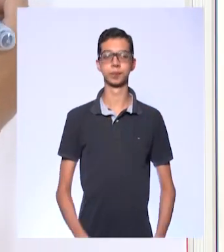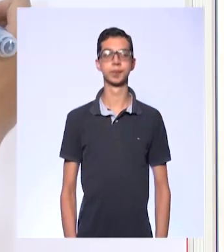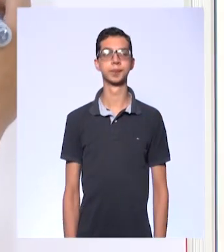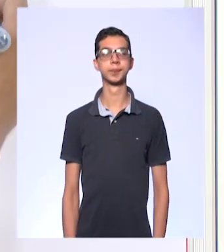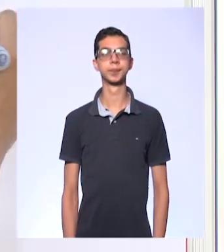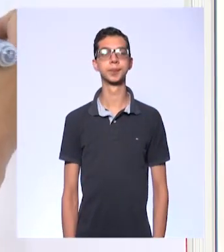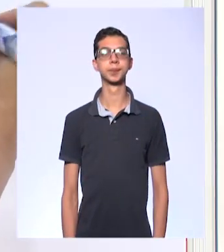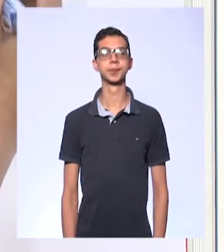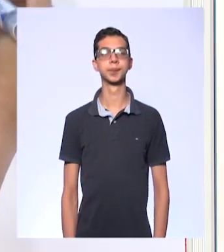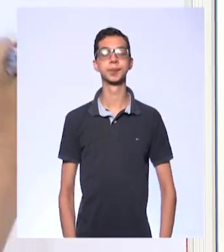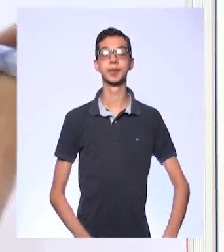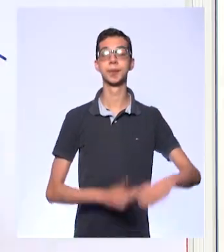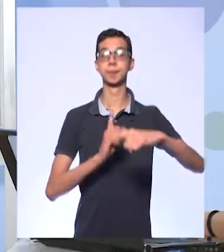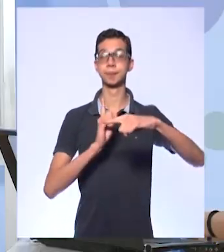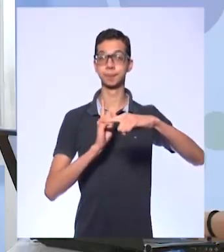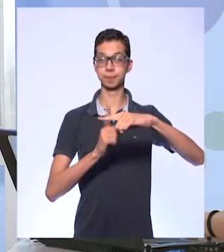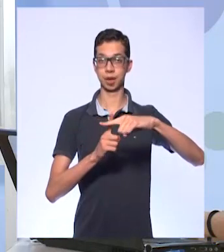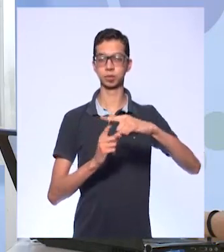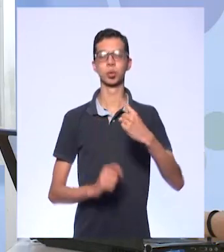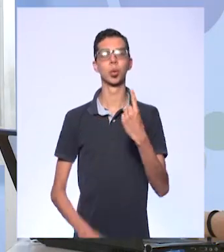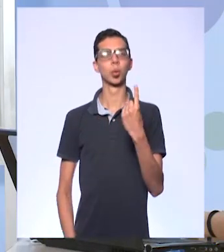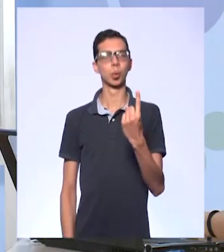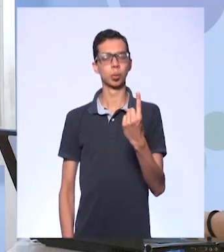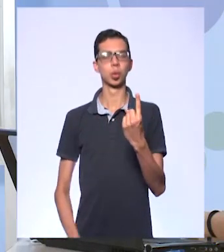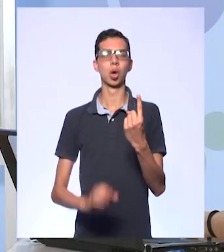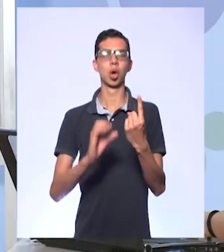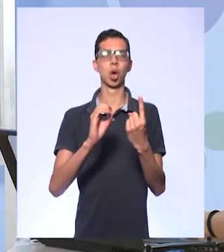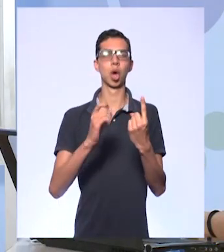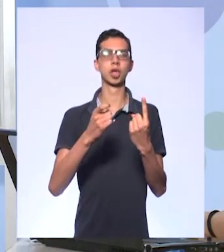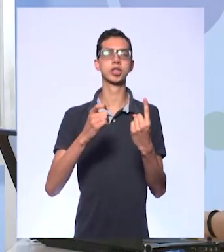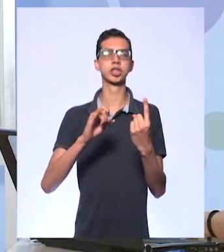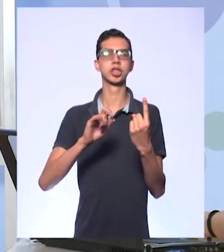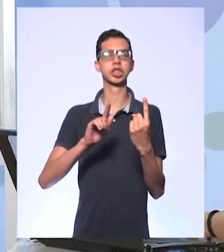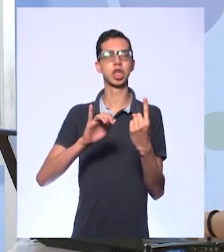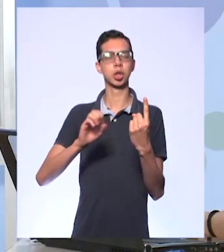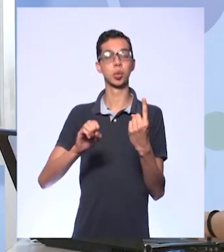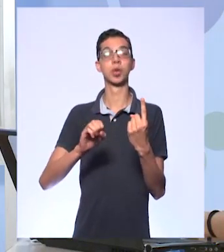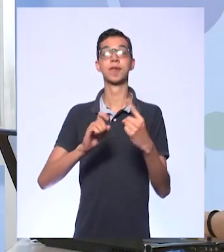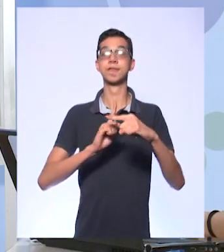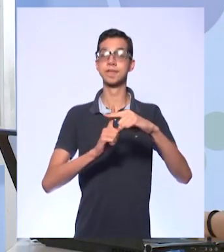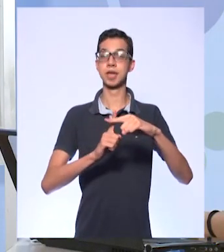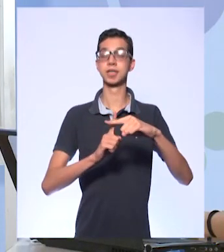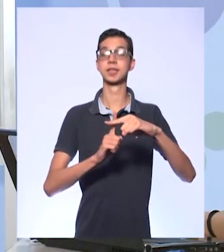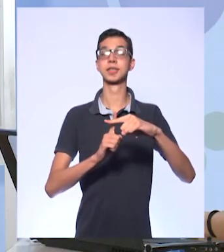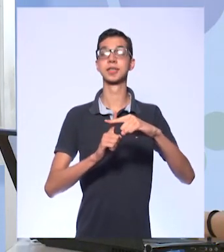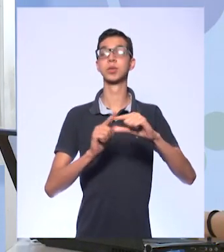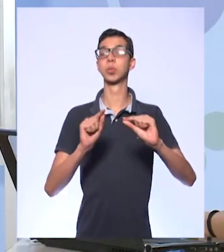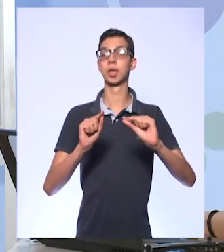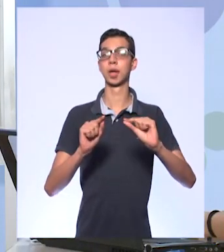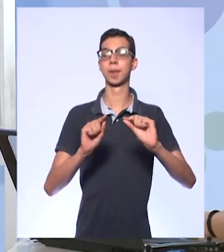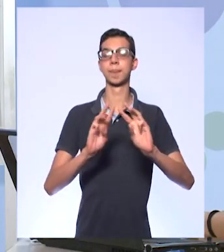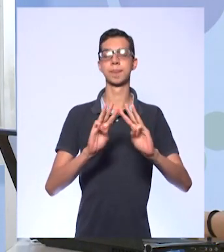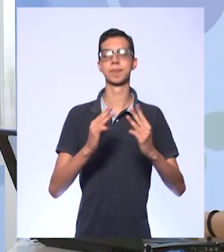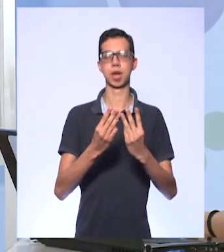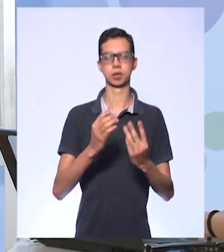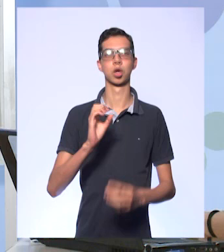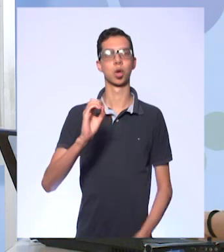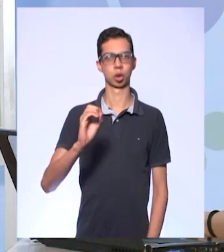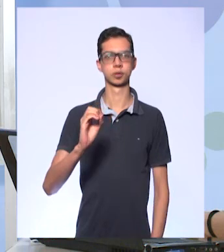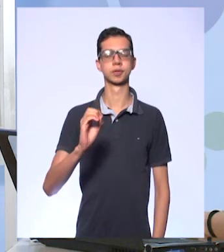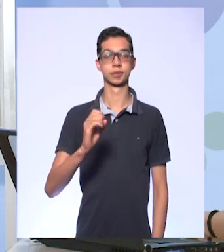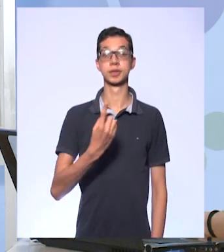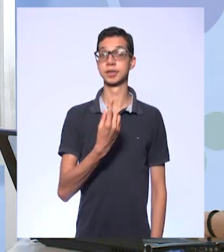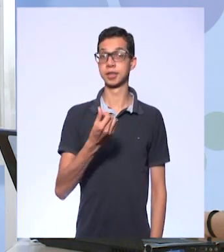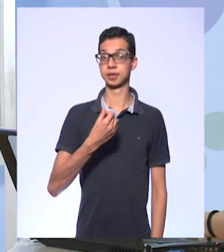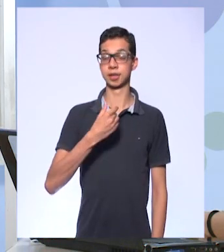Mais 1 oxigênio vezes a massa do oxigênio, que nós estamos na nossa tela, 16. Quando eu calculo